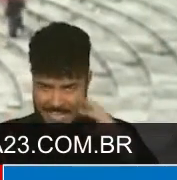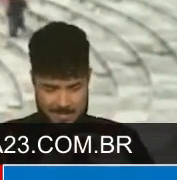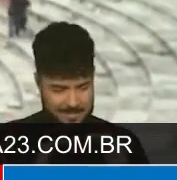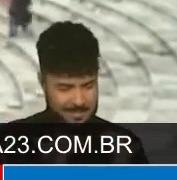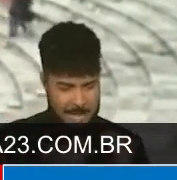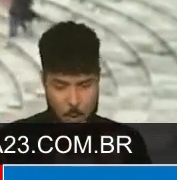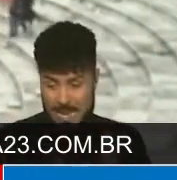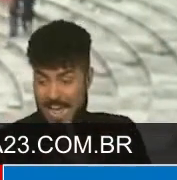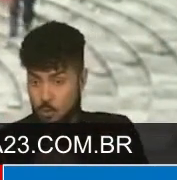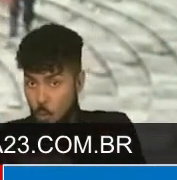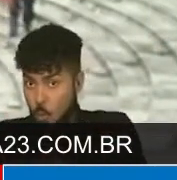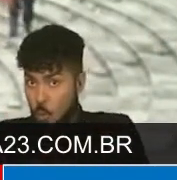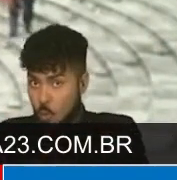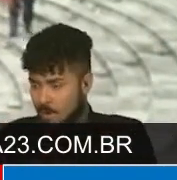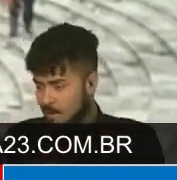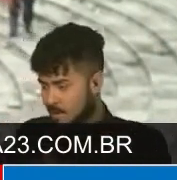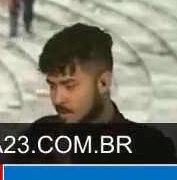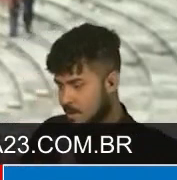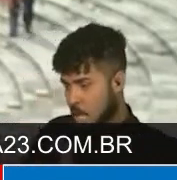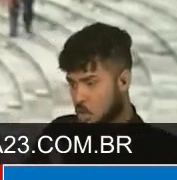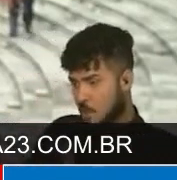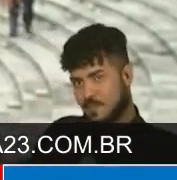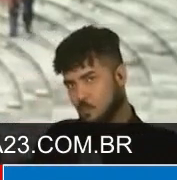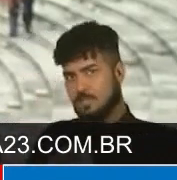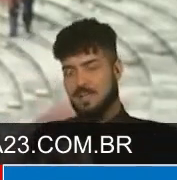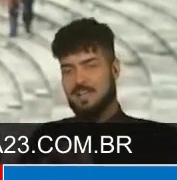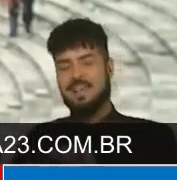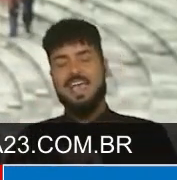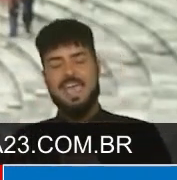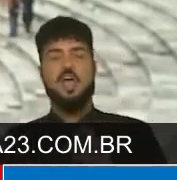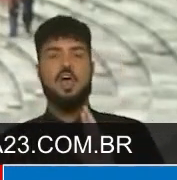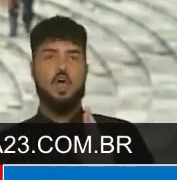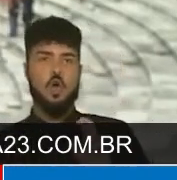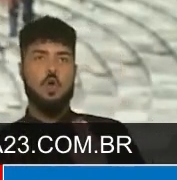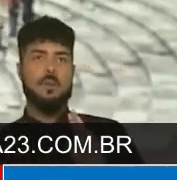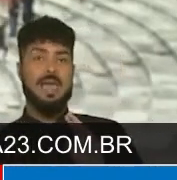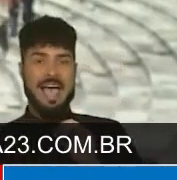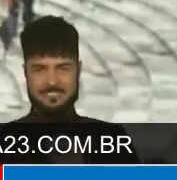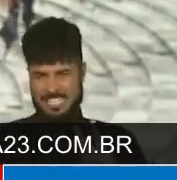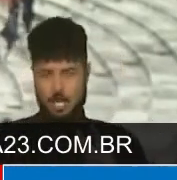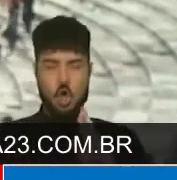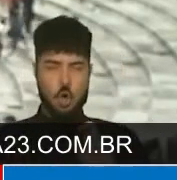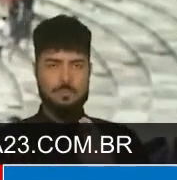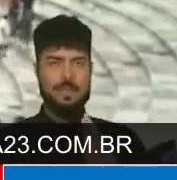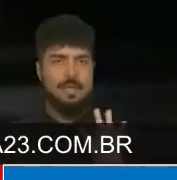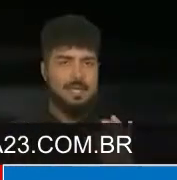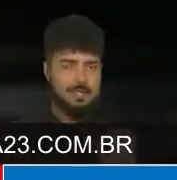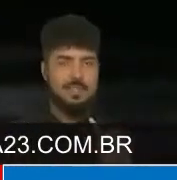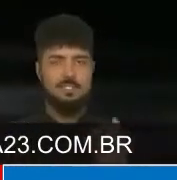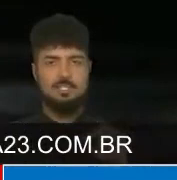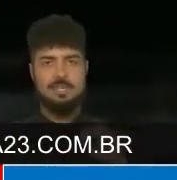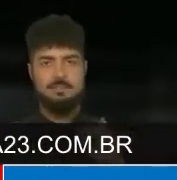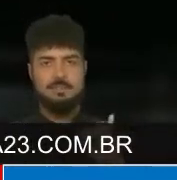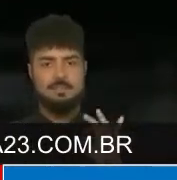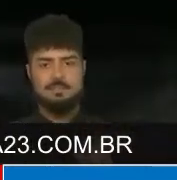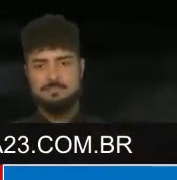aqui do estádio de São Januário será rebatizado e passará a ser chamado de Avenida Roberto Dinamite. É uma homenagem